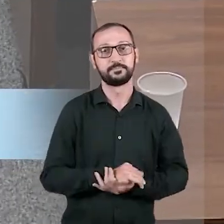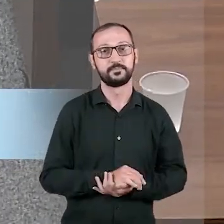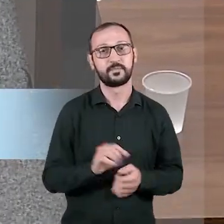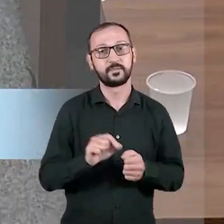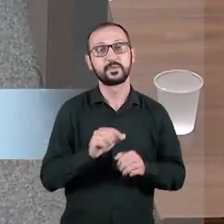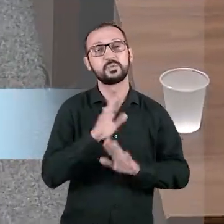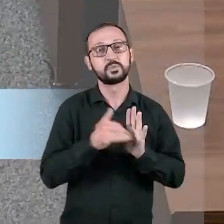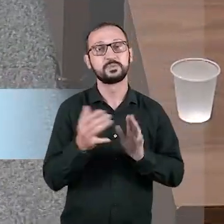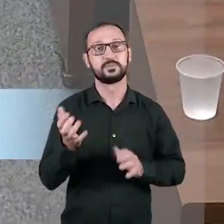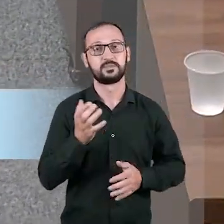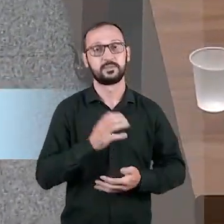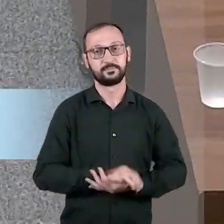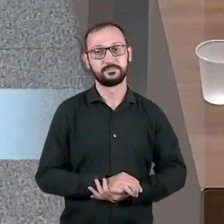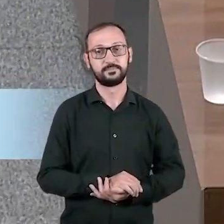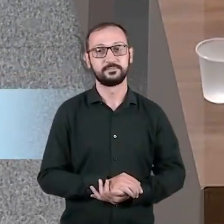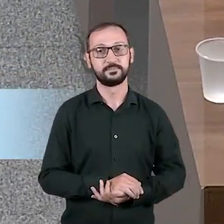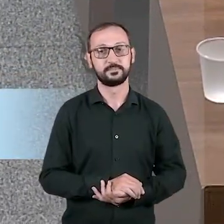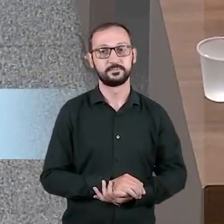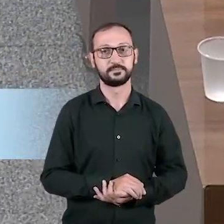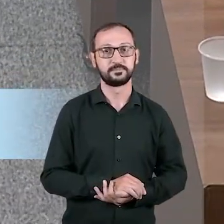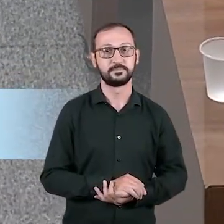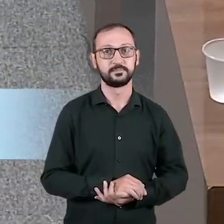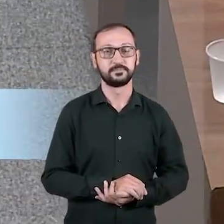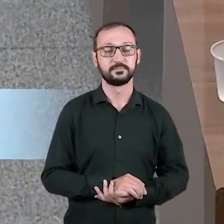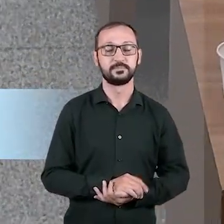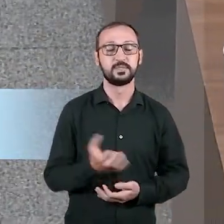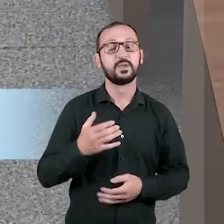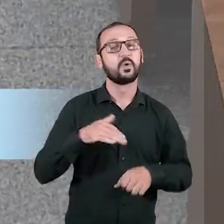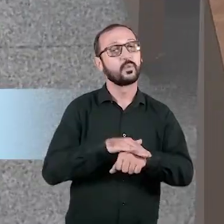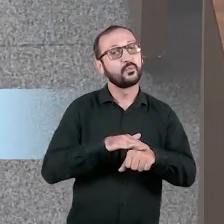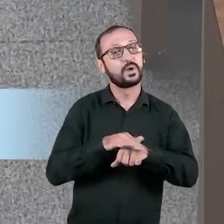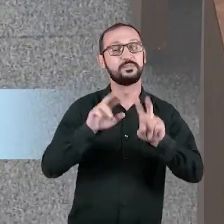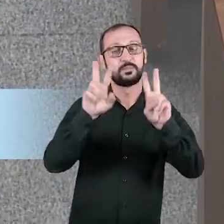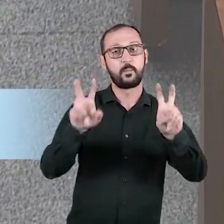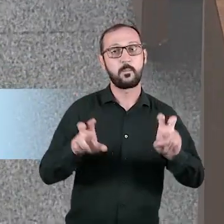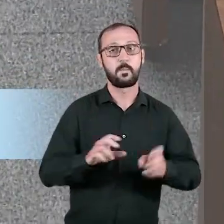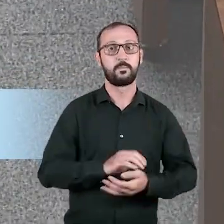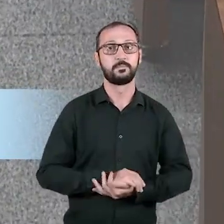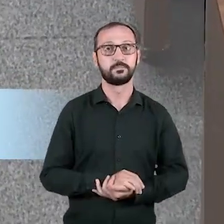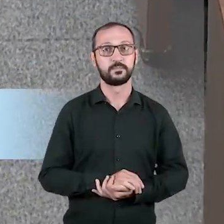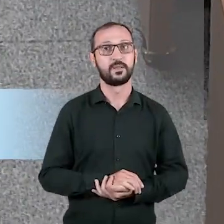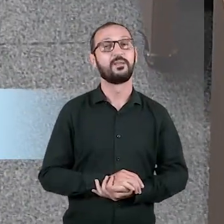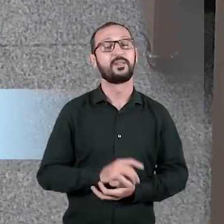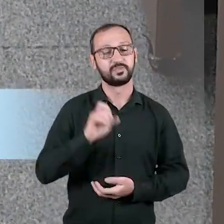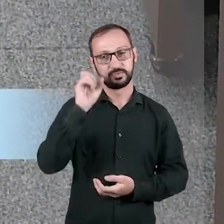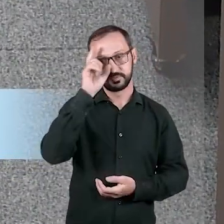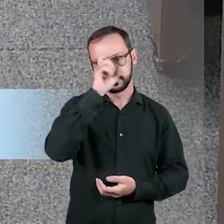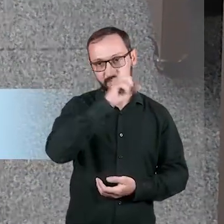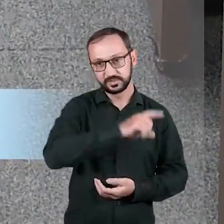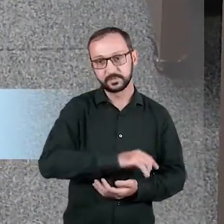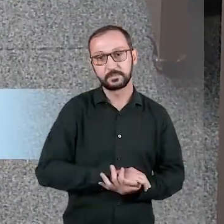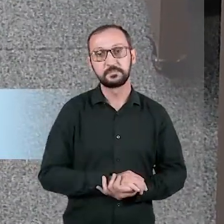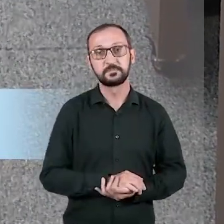aqui, né, e faz tudo o que você quer, tudo o que você pode, né, e conversa sobre isso. É